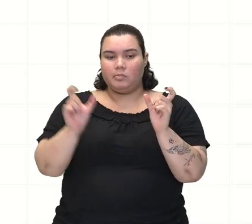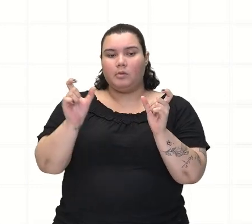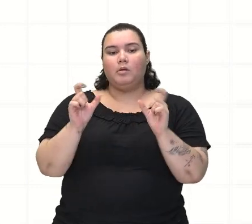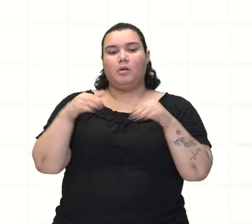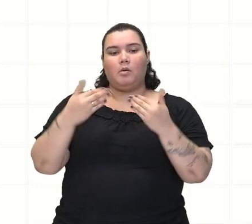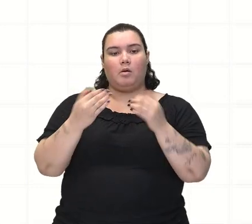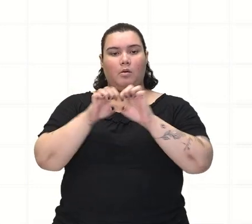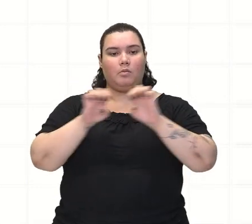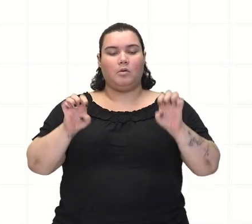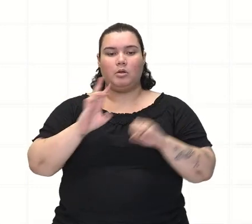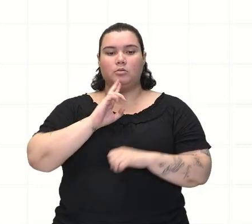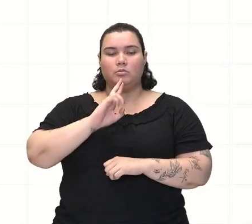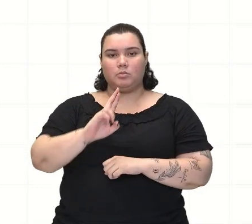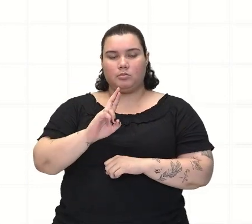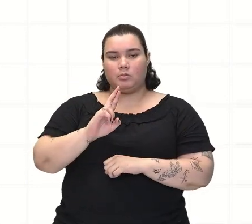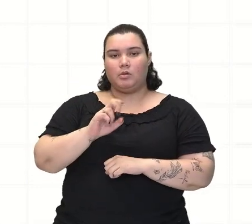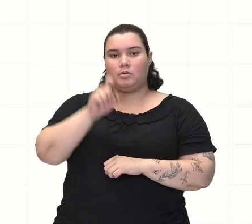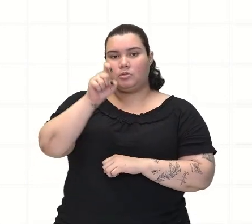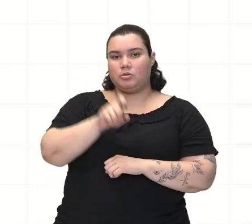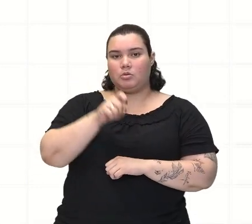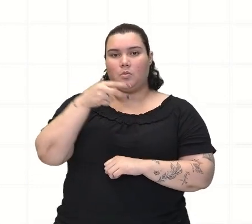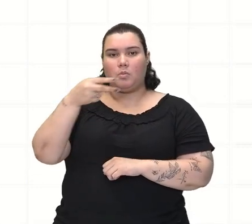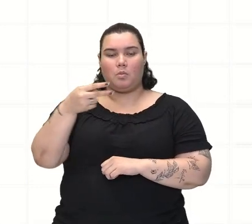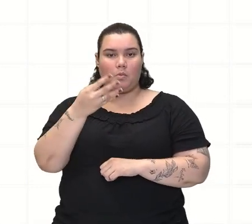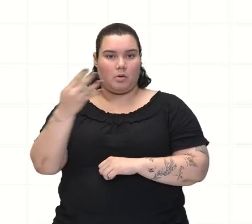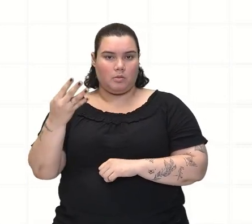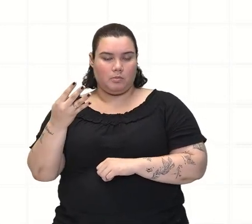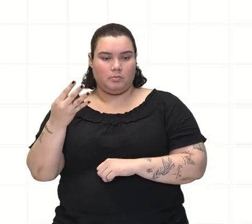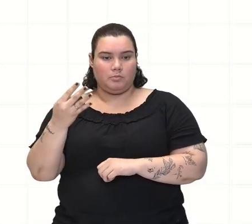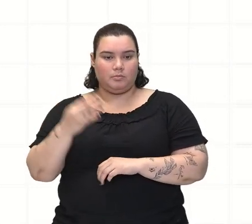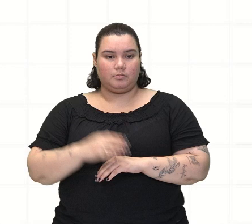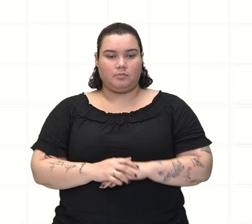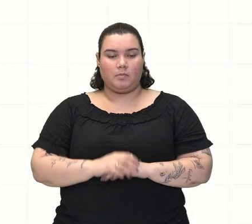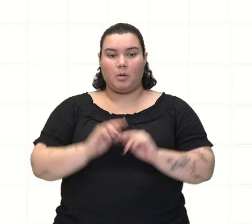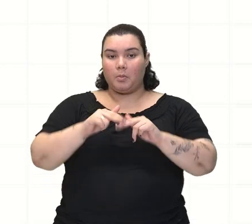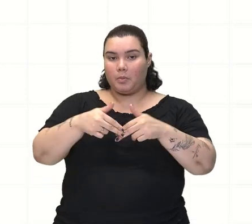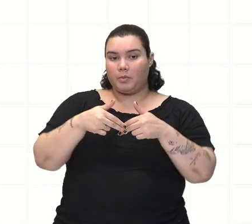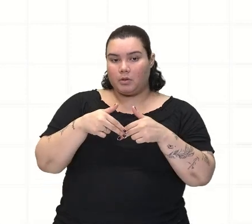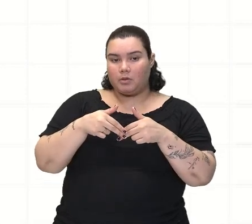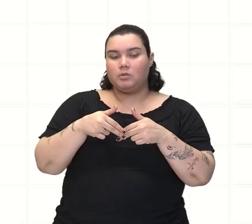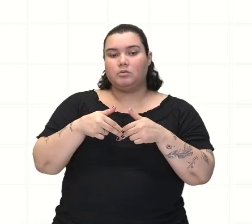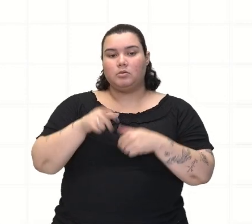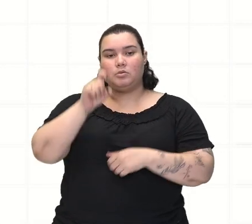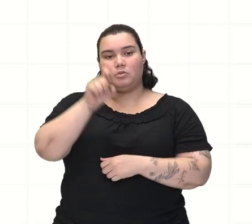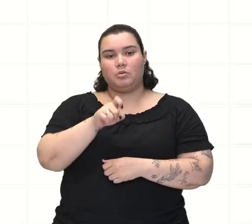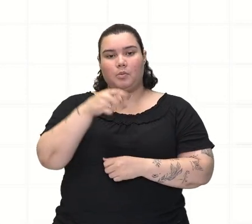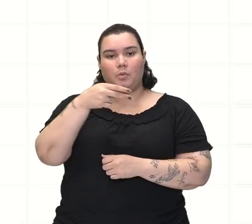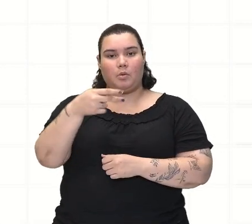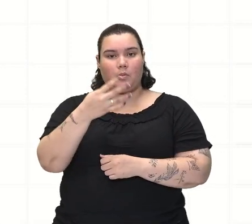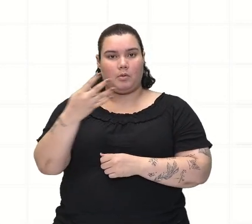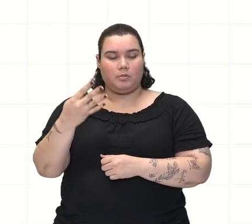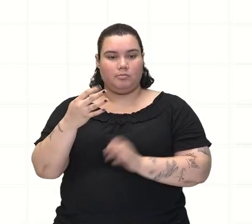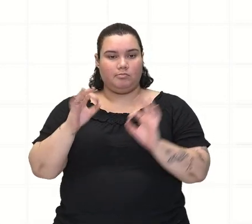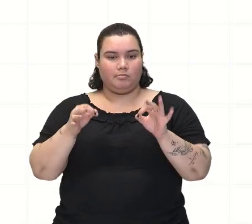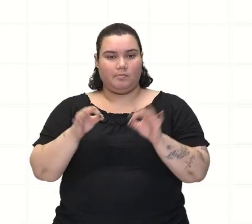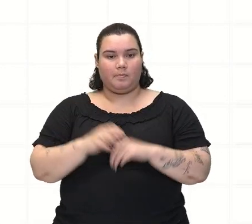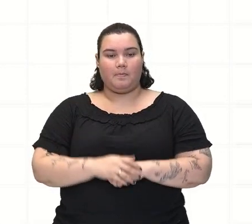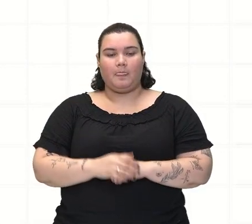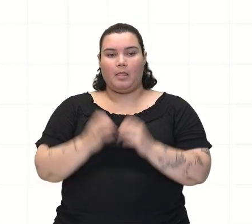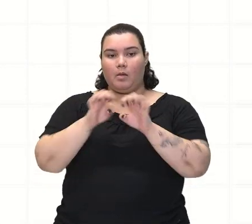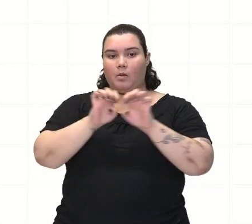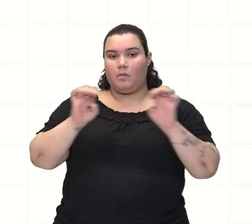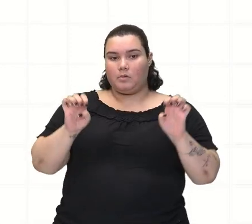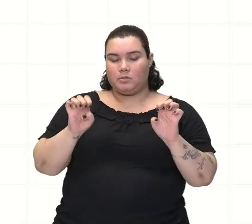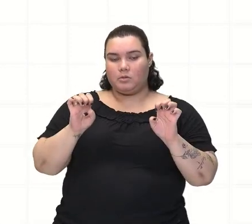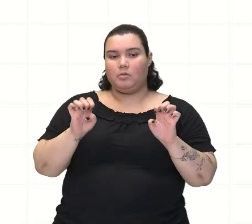equação tem solução igual a 4. Então, portanto, x é igual a 4. Então, a equação daquela